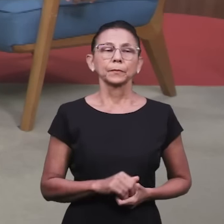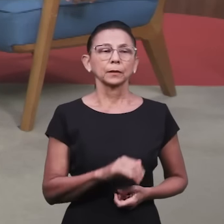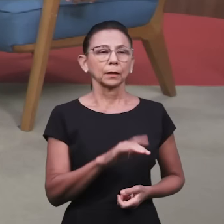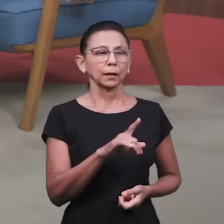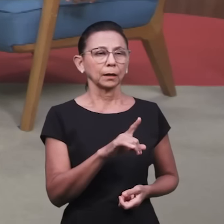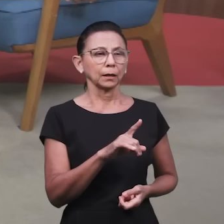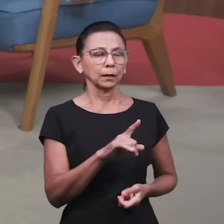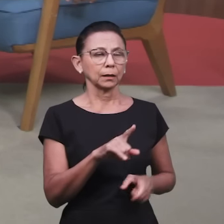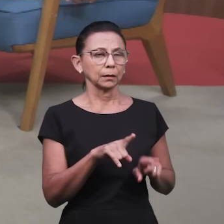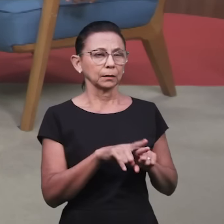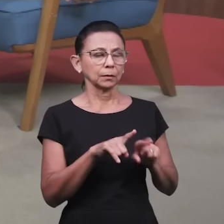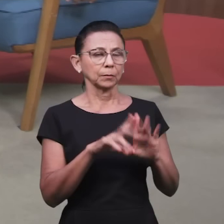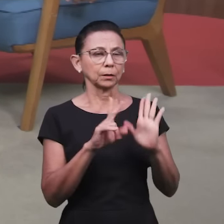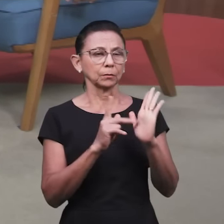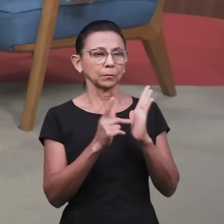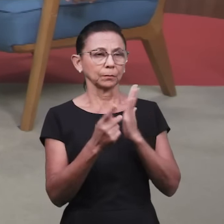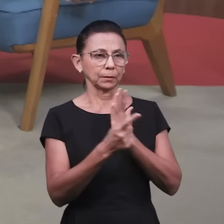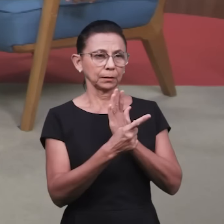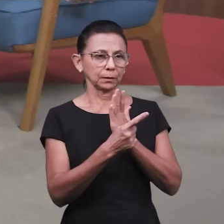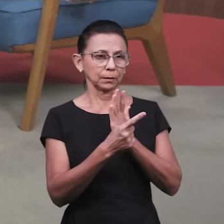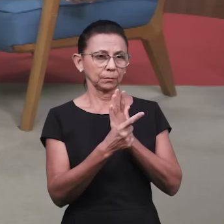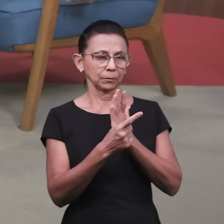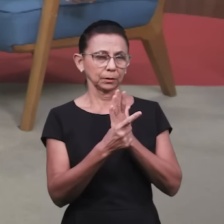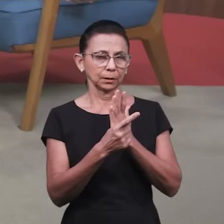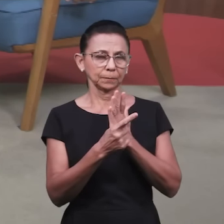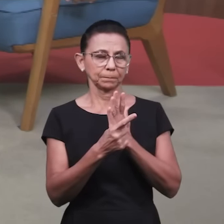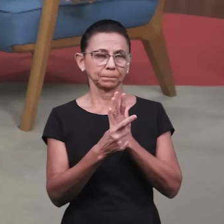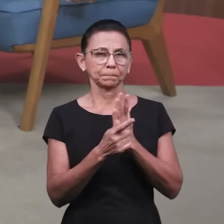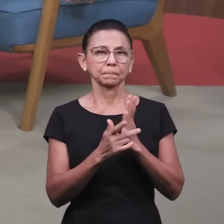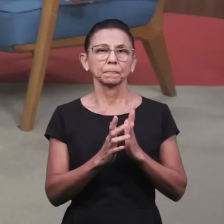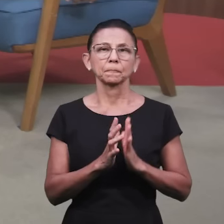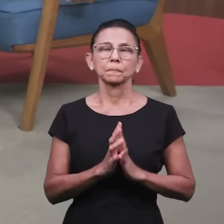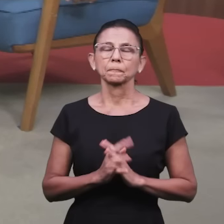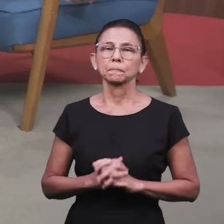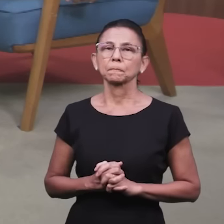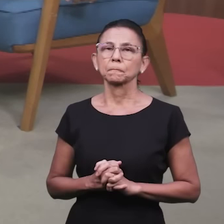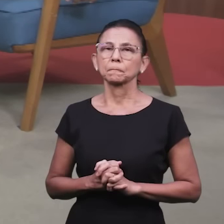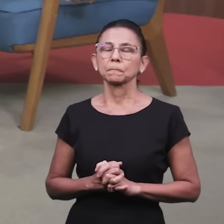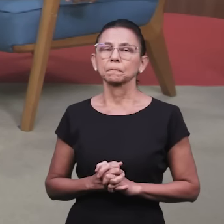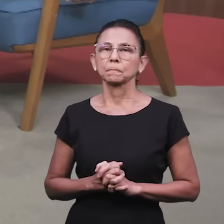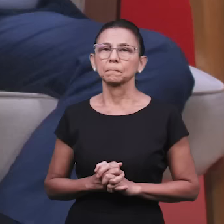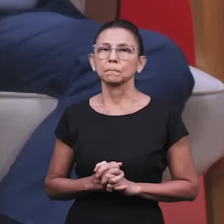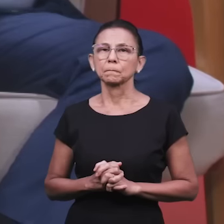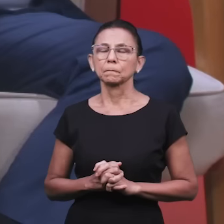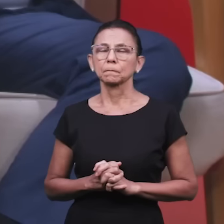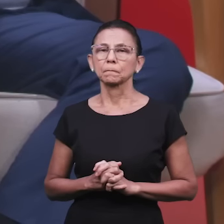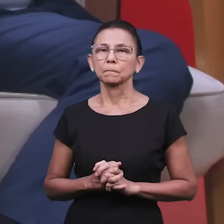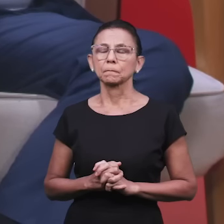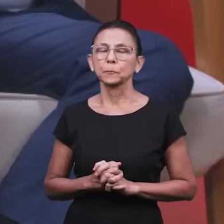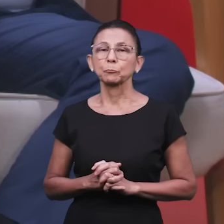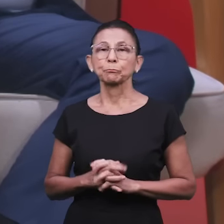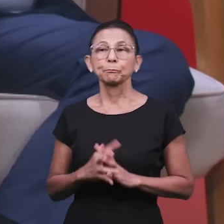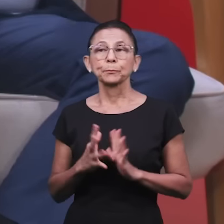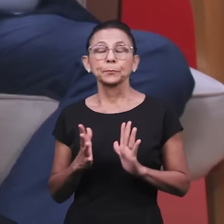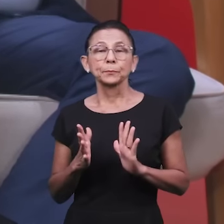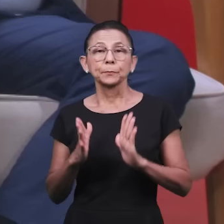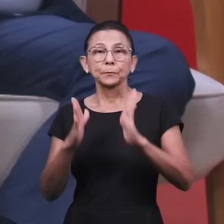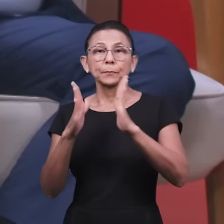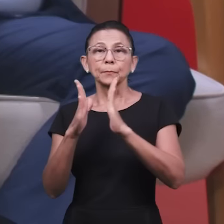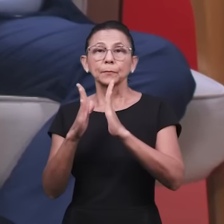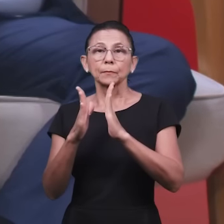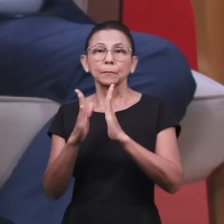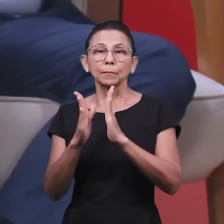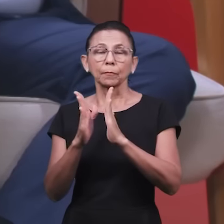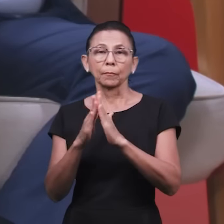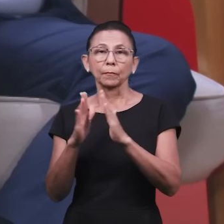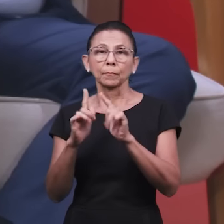que foi trazida a referência na escola bíblica, Daniel citou a missão da igreja fiel, que